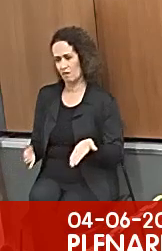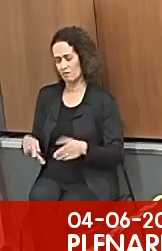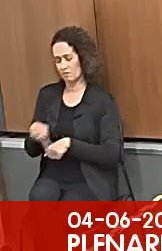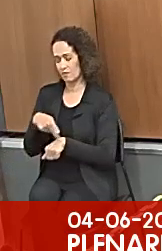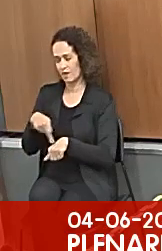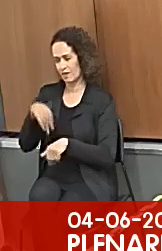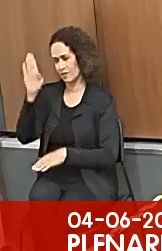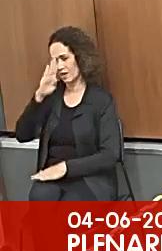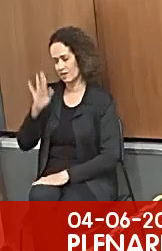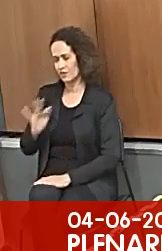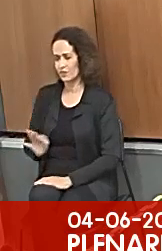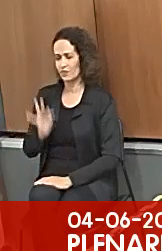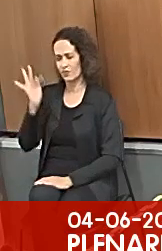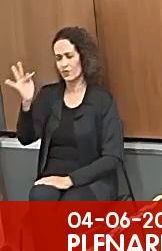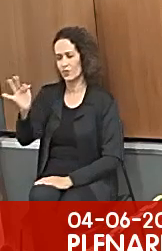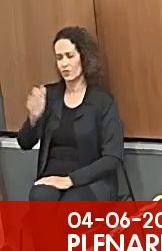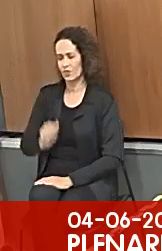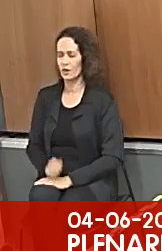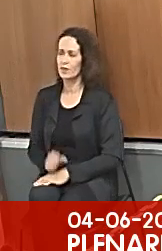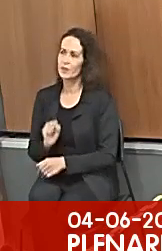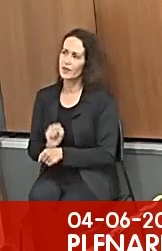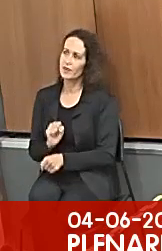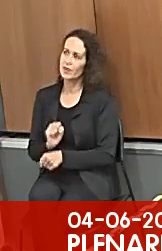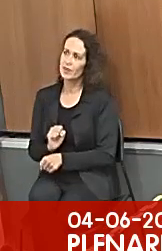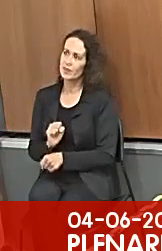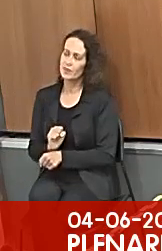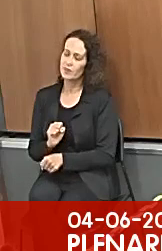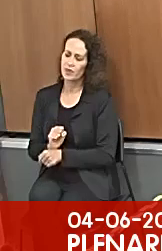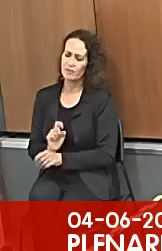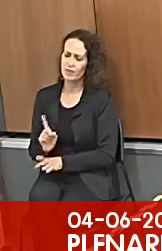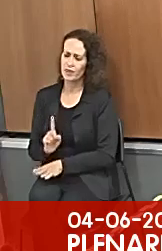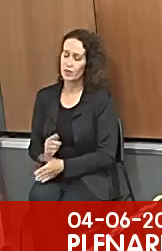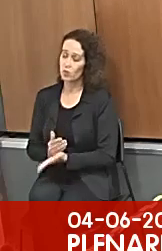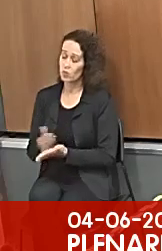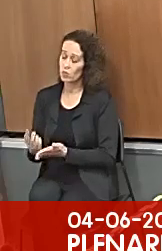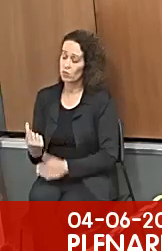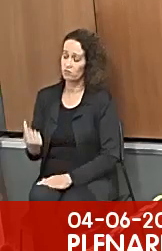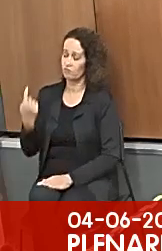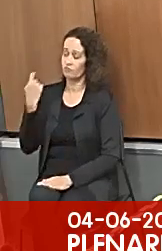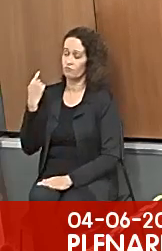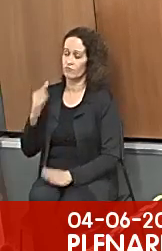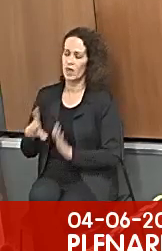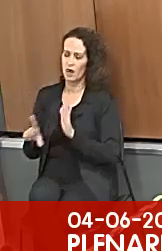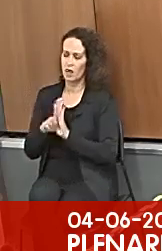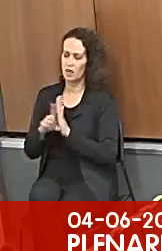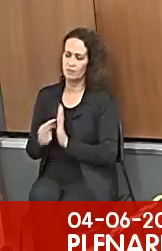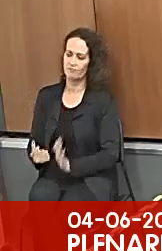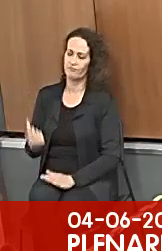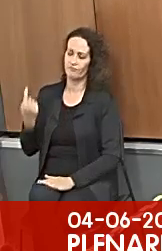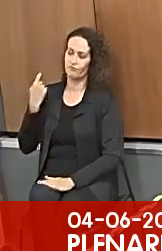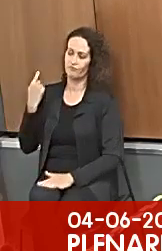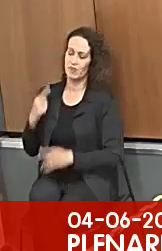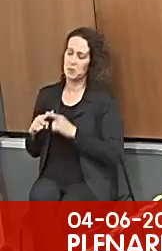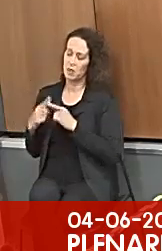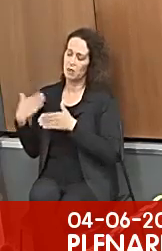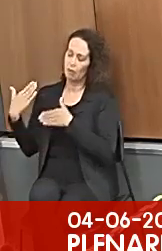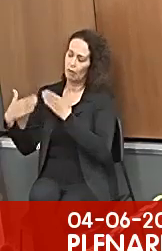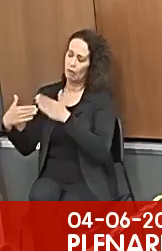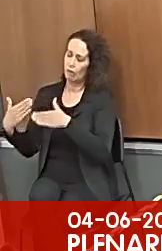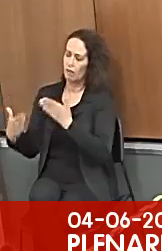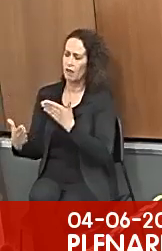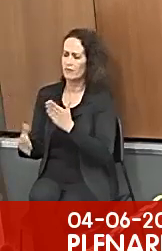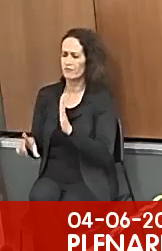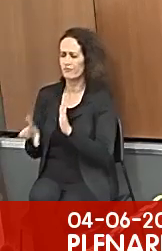futuro. Não, não vamos esperar mais nada, não. Já foi plantado lá atrás. As leis existem, só que elas não são